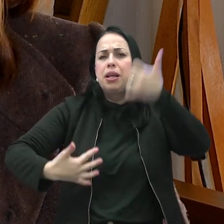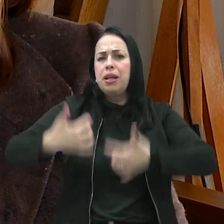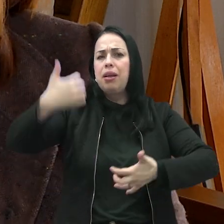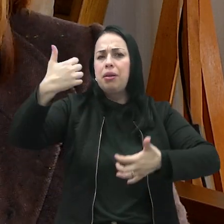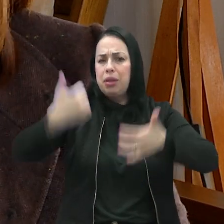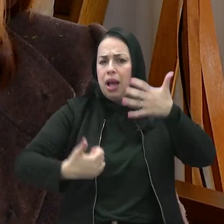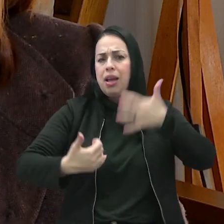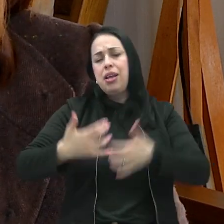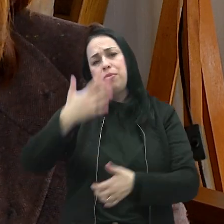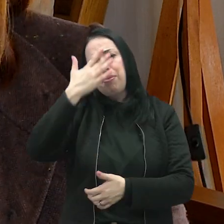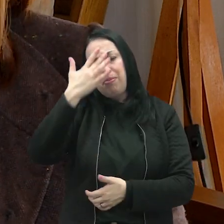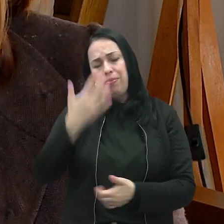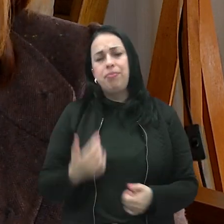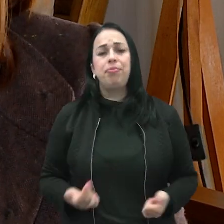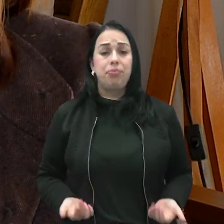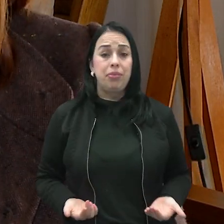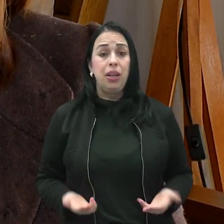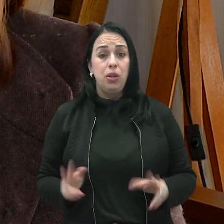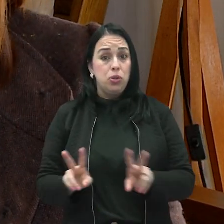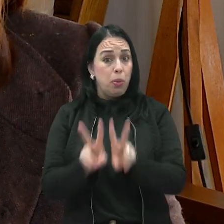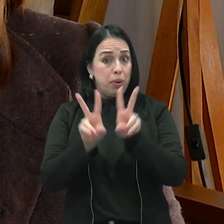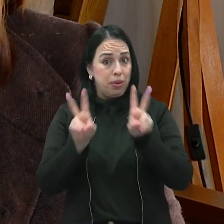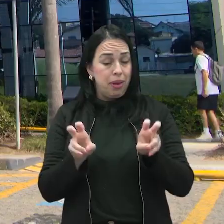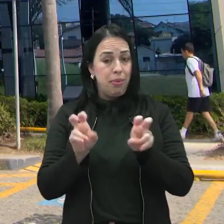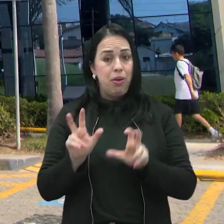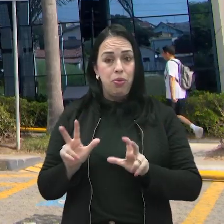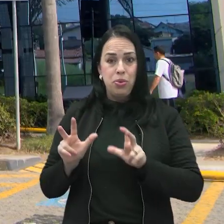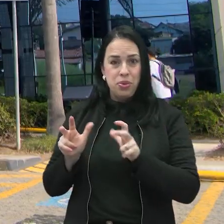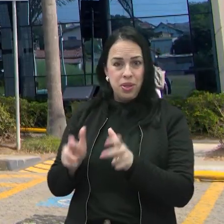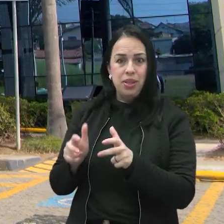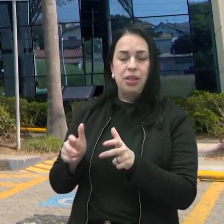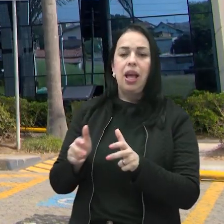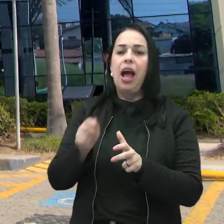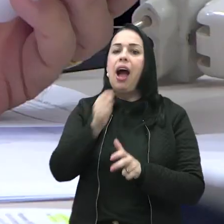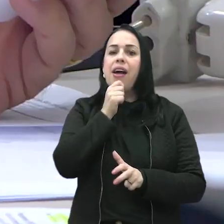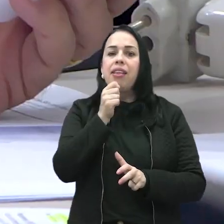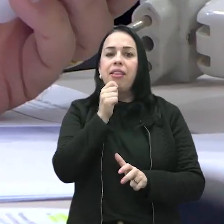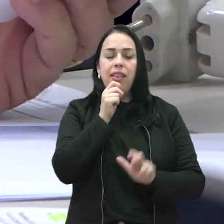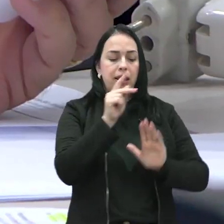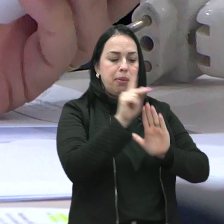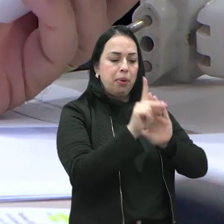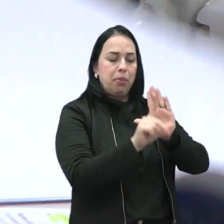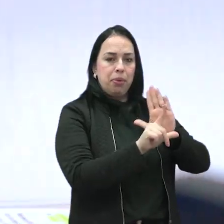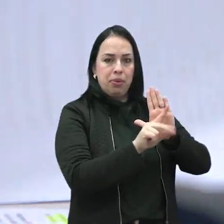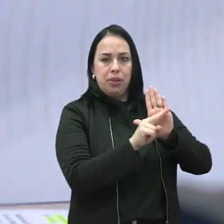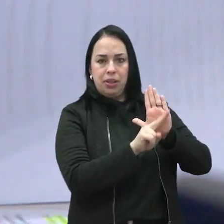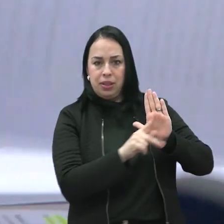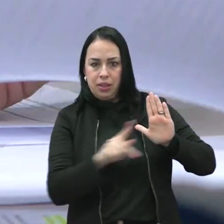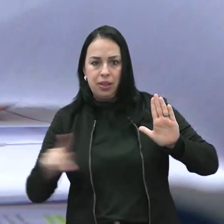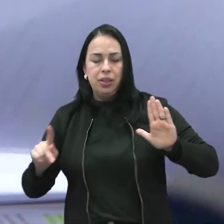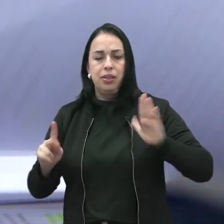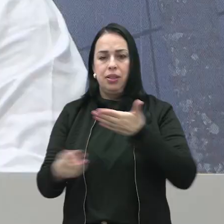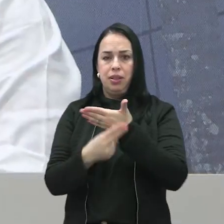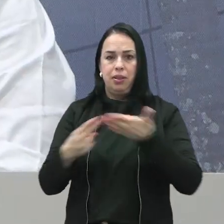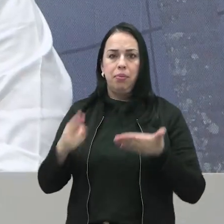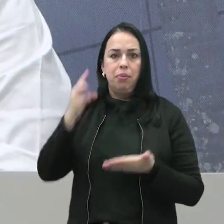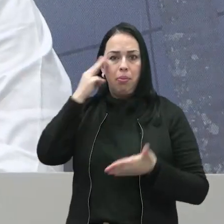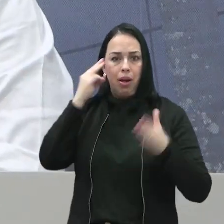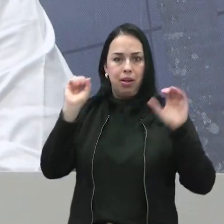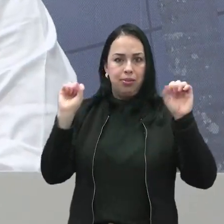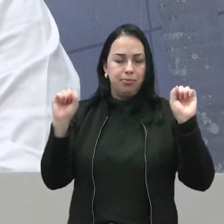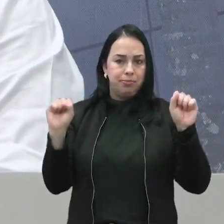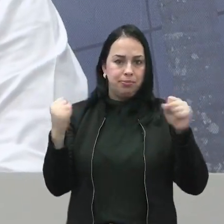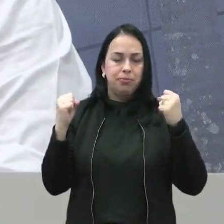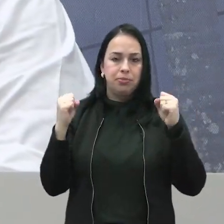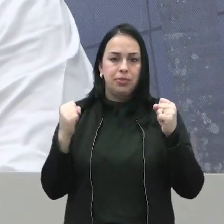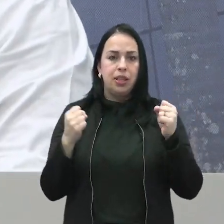período para falar sobre o transtorno por uso de substância. Sobre o assunto, na Câmara está em tramitação um projeto de lei de autoria